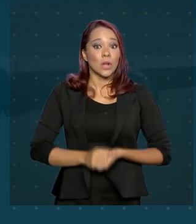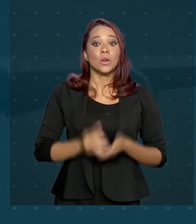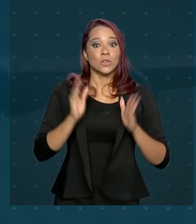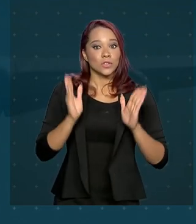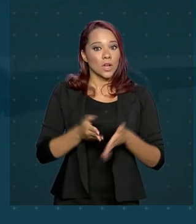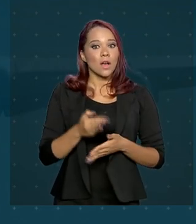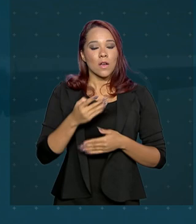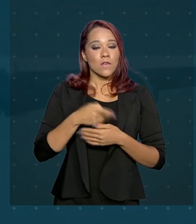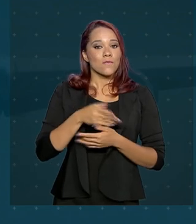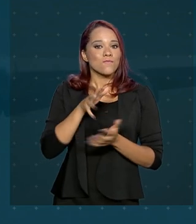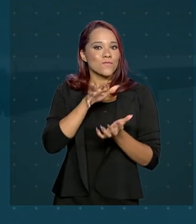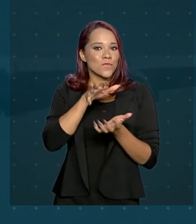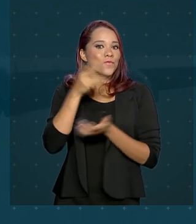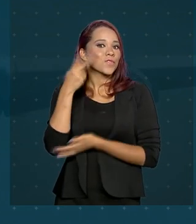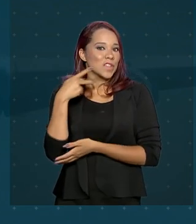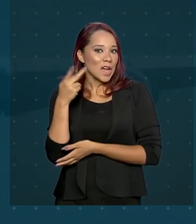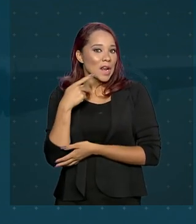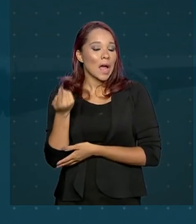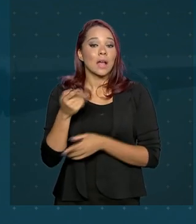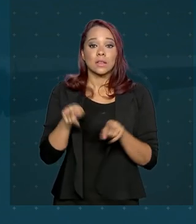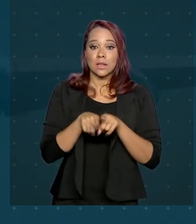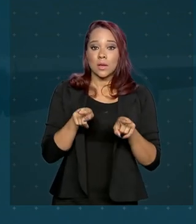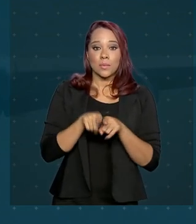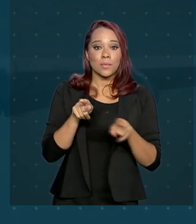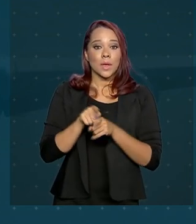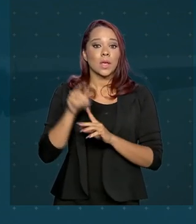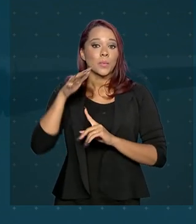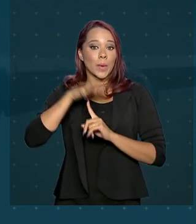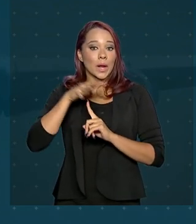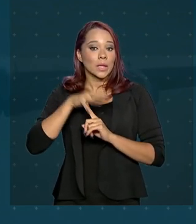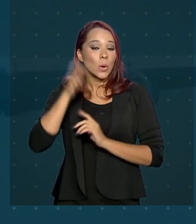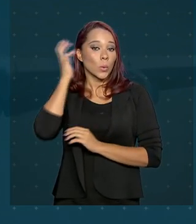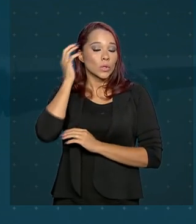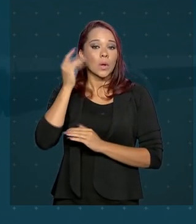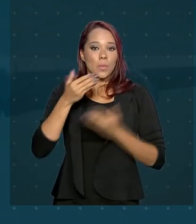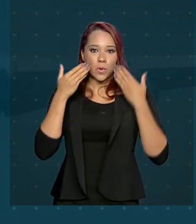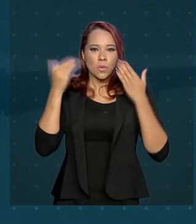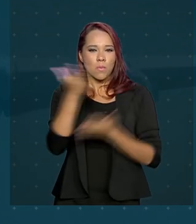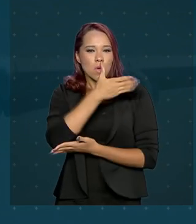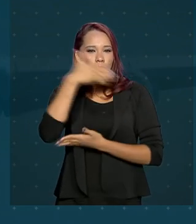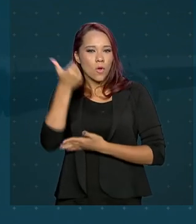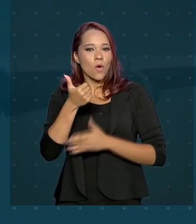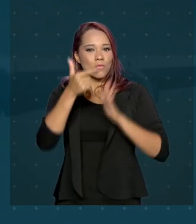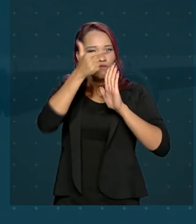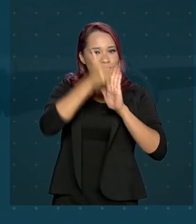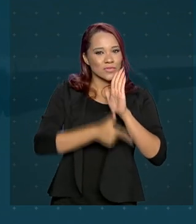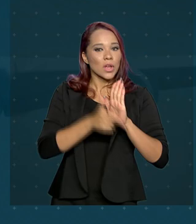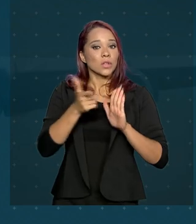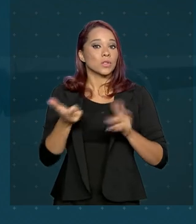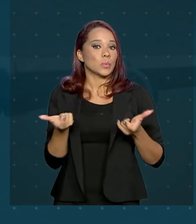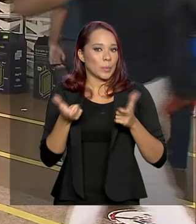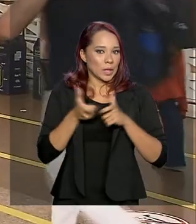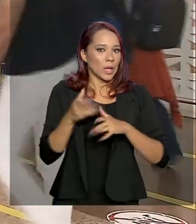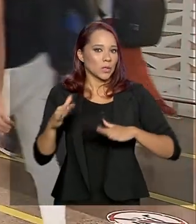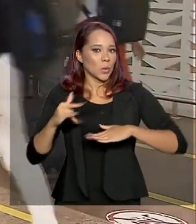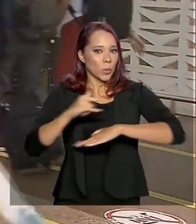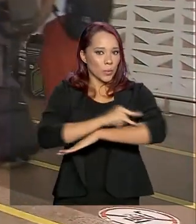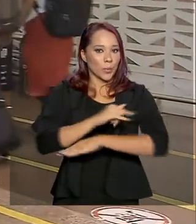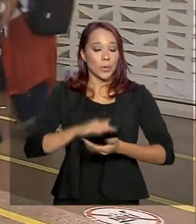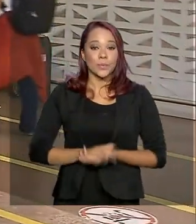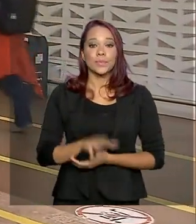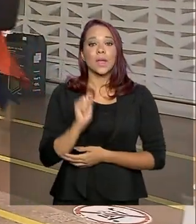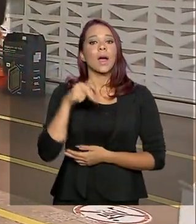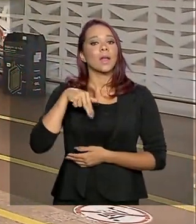Já Fortaleza, no Ceará, e Curitiba, no Paraná, registraram melhor desempenho na lista de pequenos terminais. A